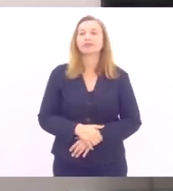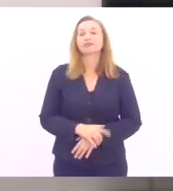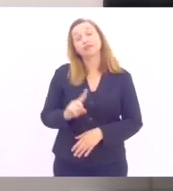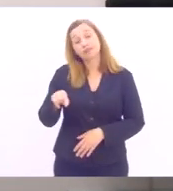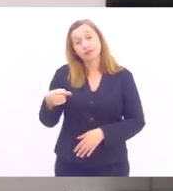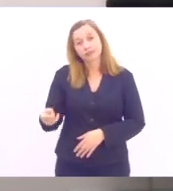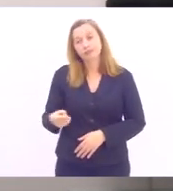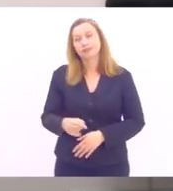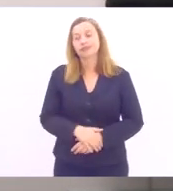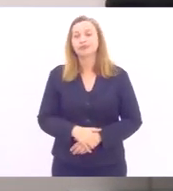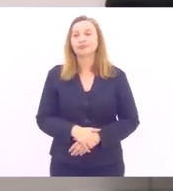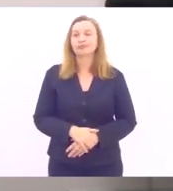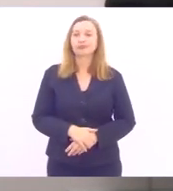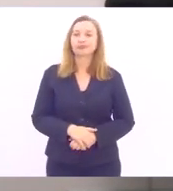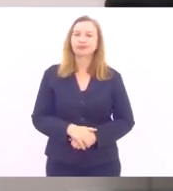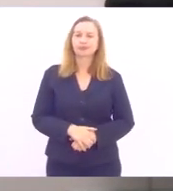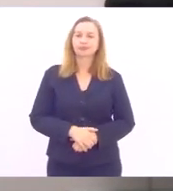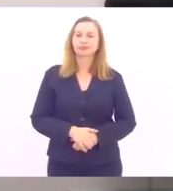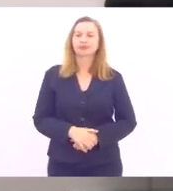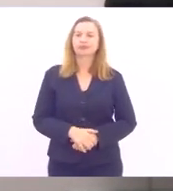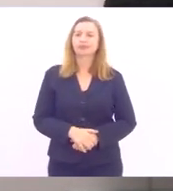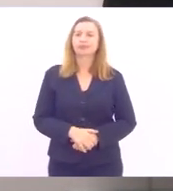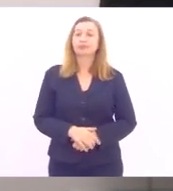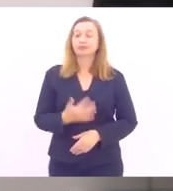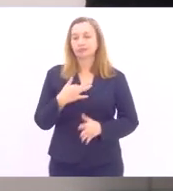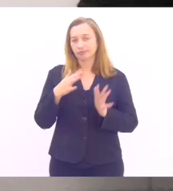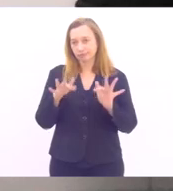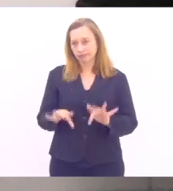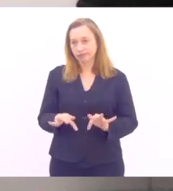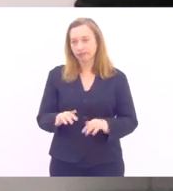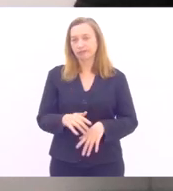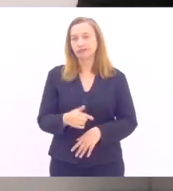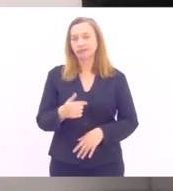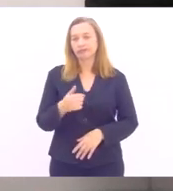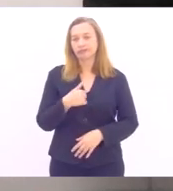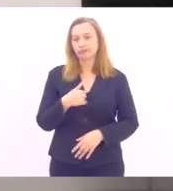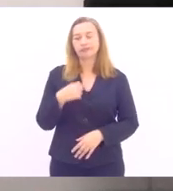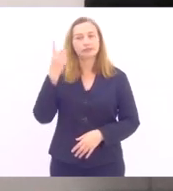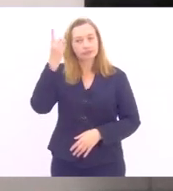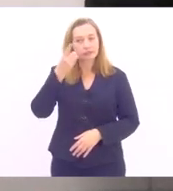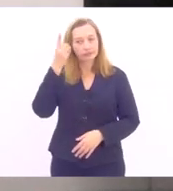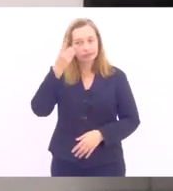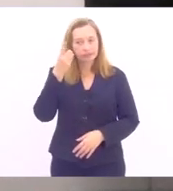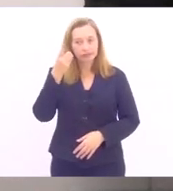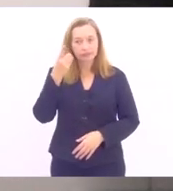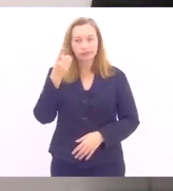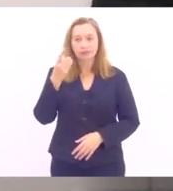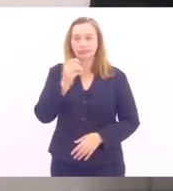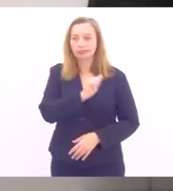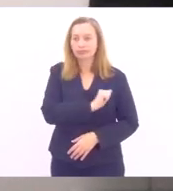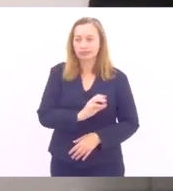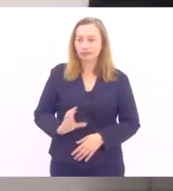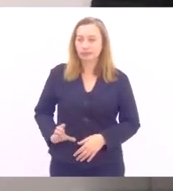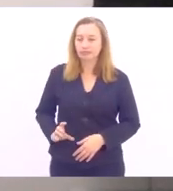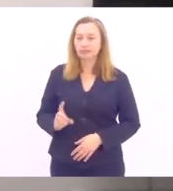seguida, eu, e já estou concluindo, o deputado André e a deputada Zeidan,